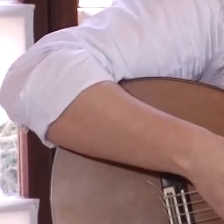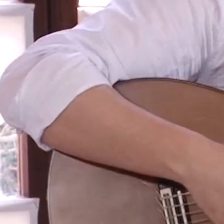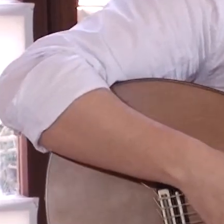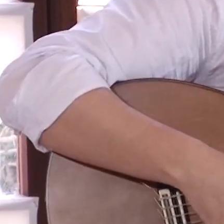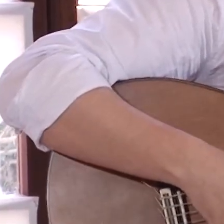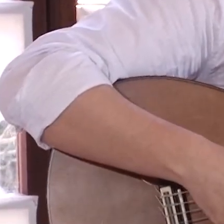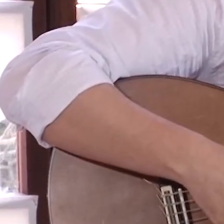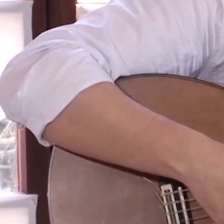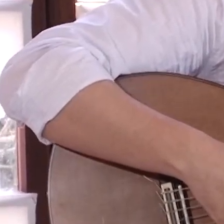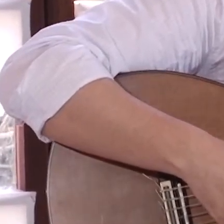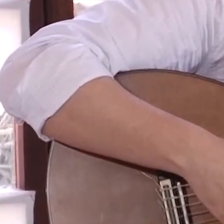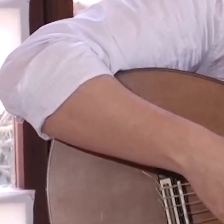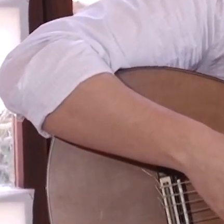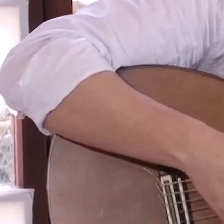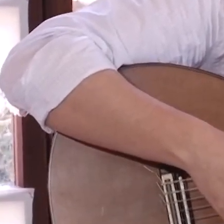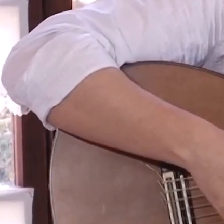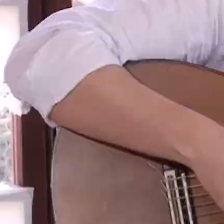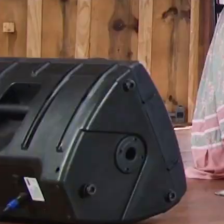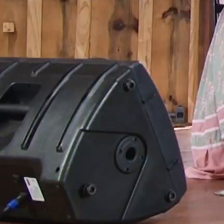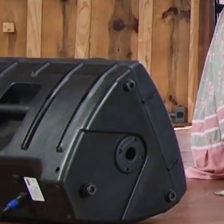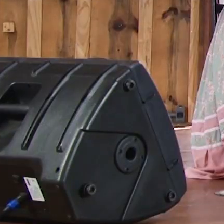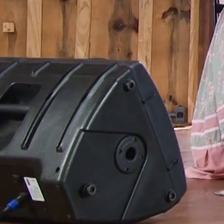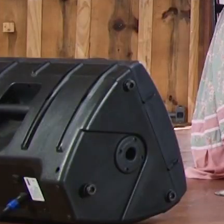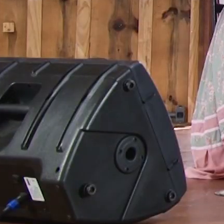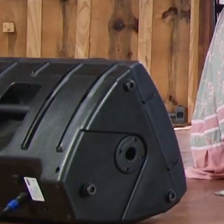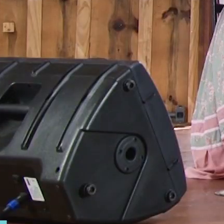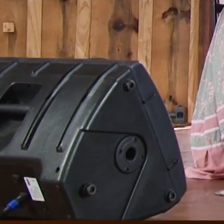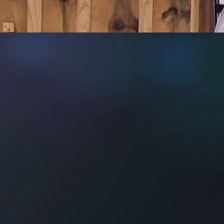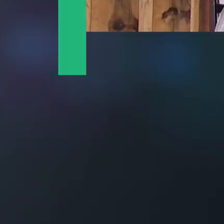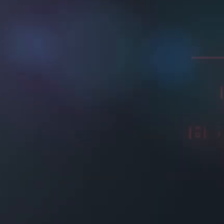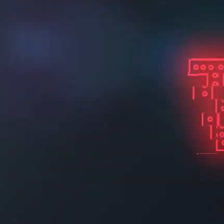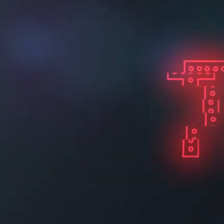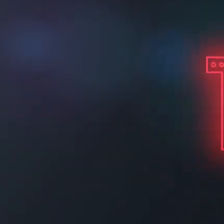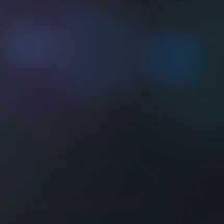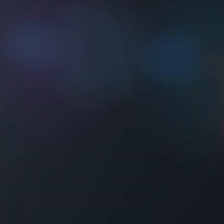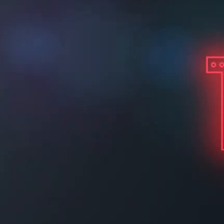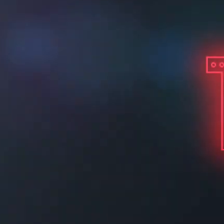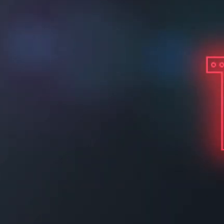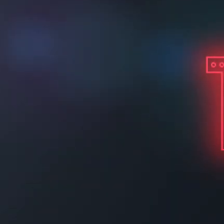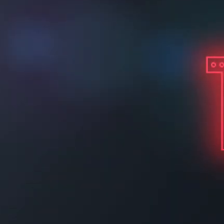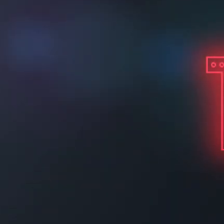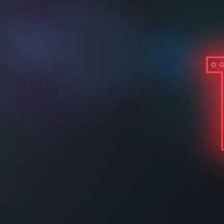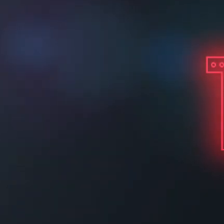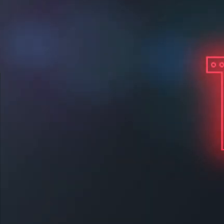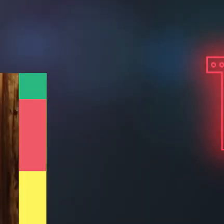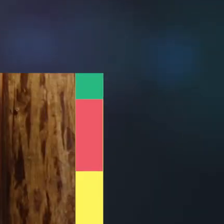lugar pra viver sem chorar.